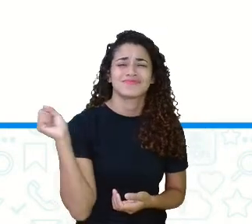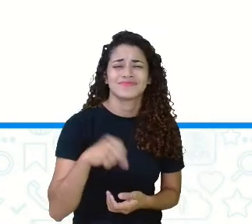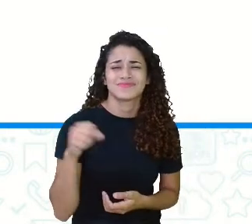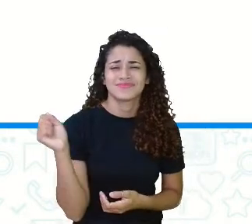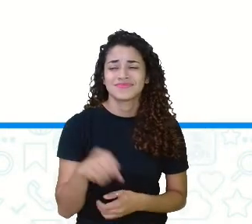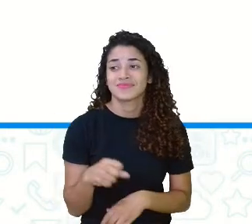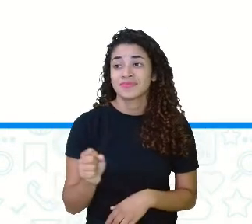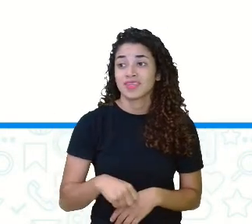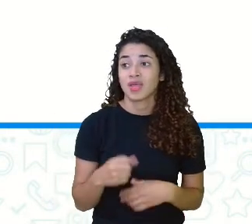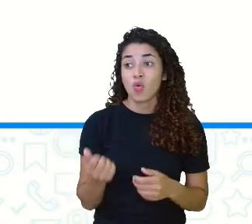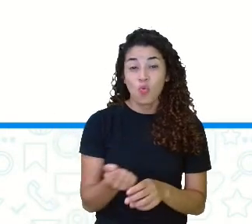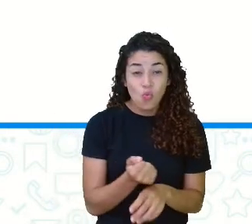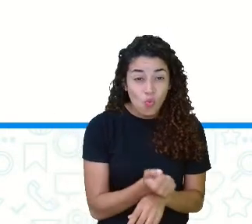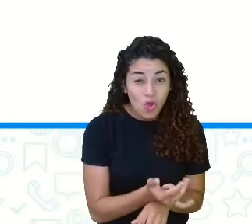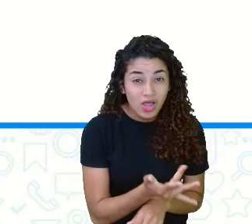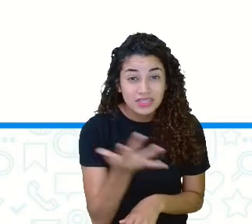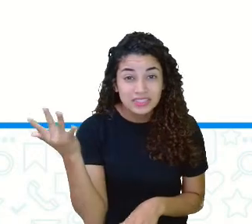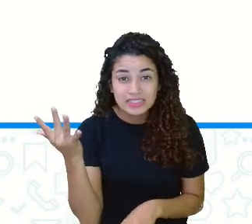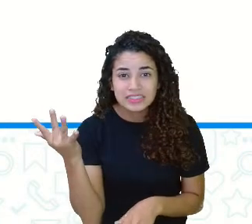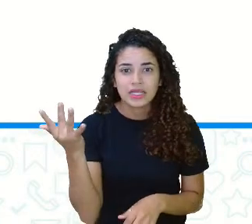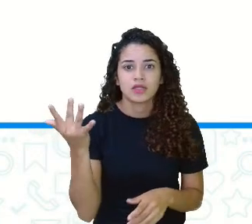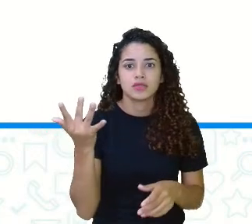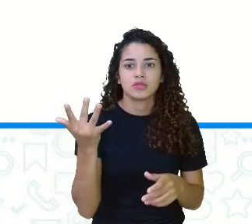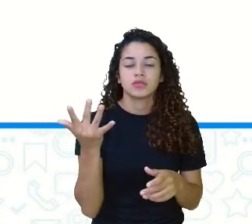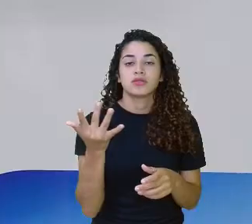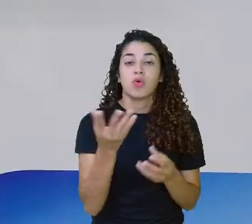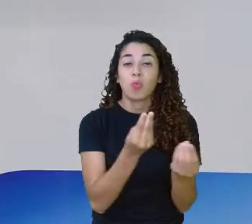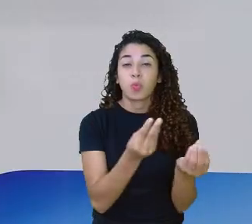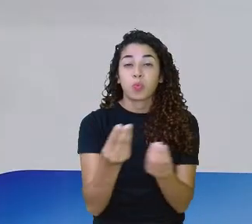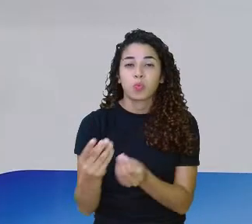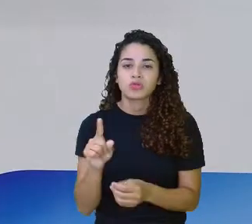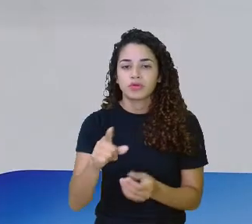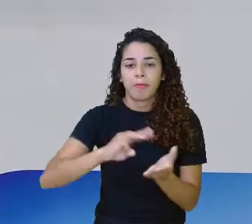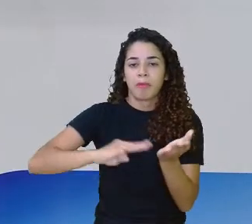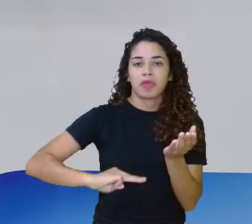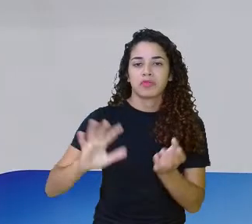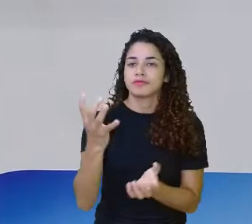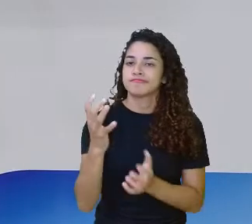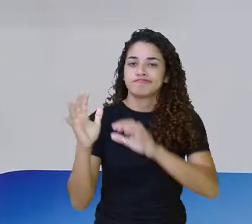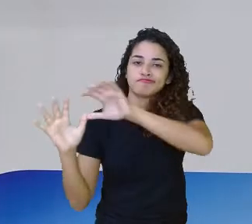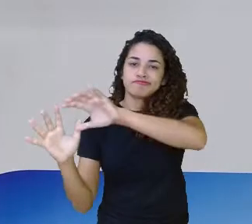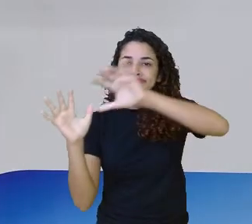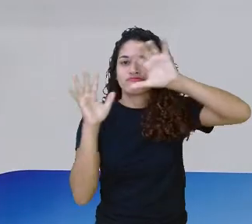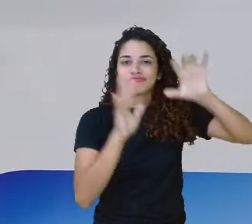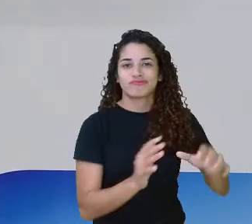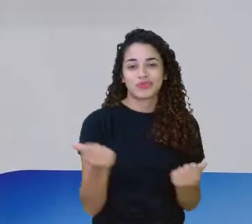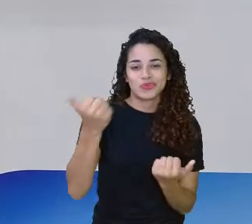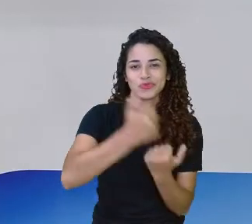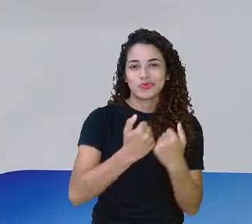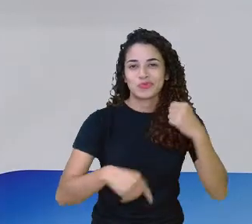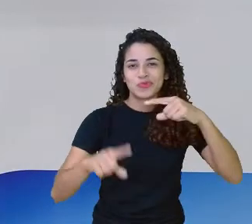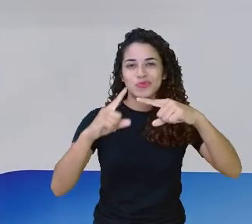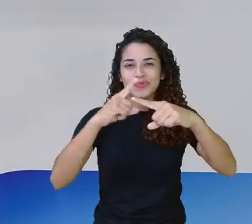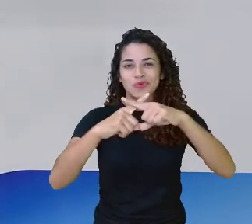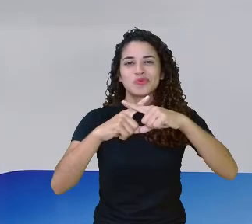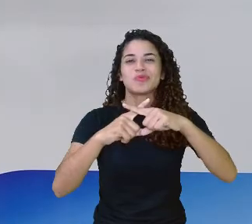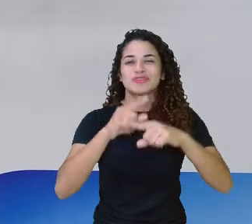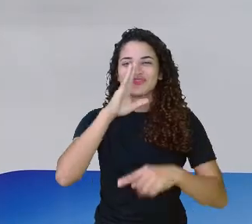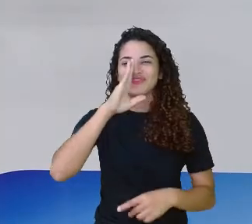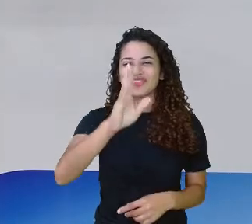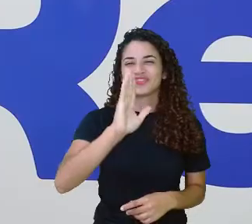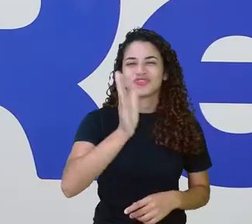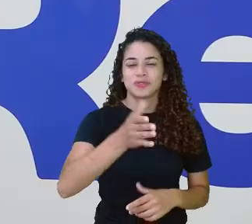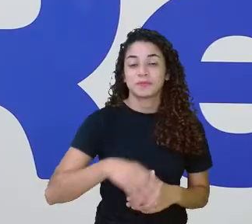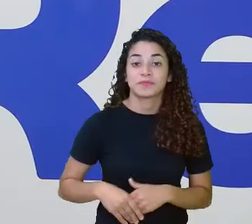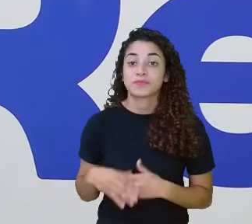quantidade dessa grande, a gente vai fazer método da árvore? Não. A gente vai para multiplicação direto.